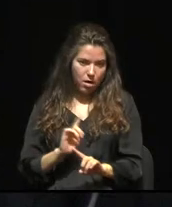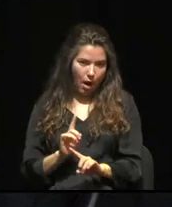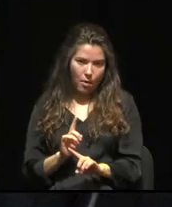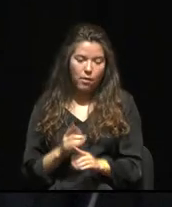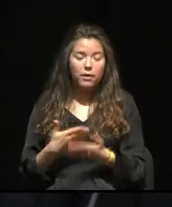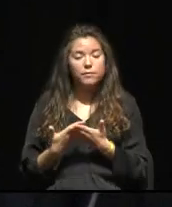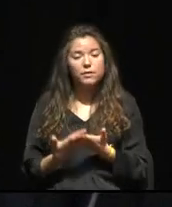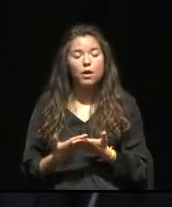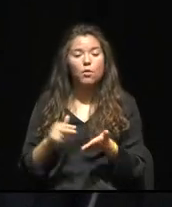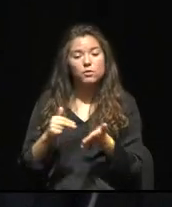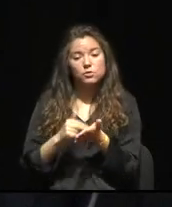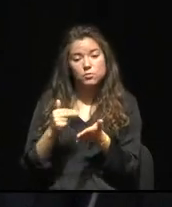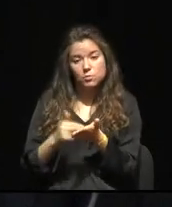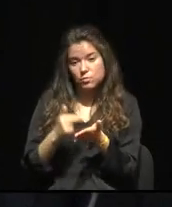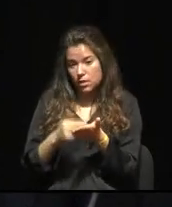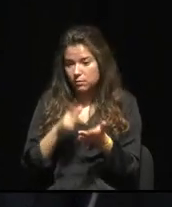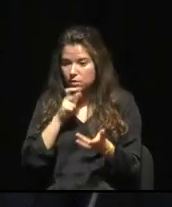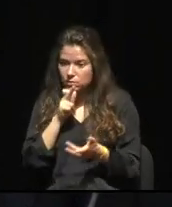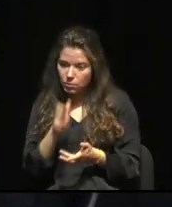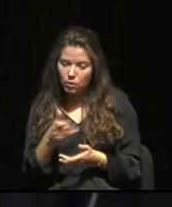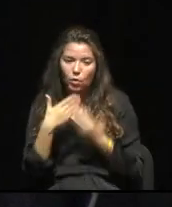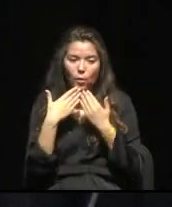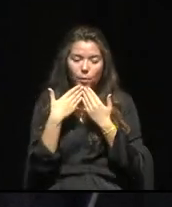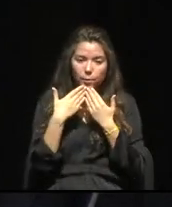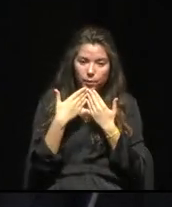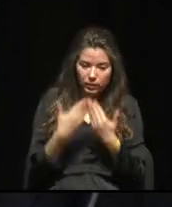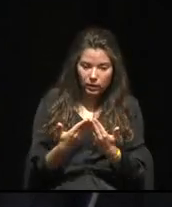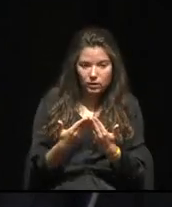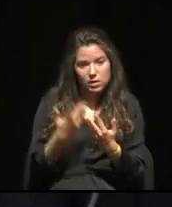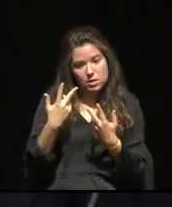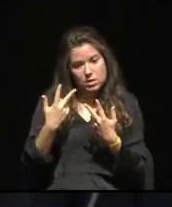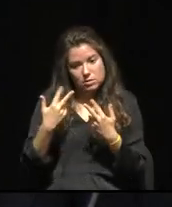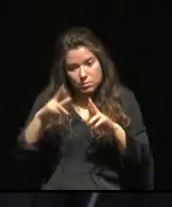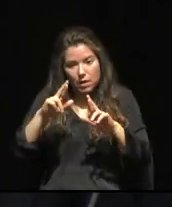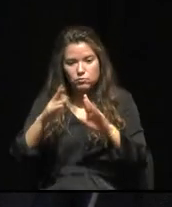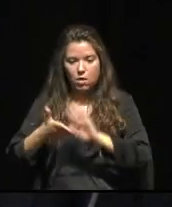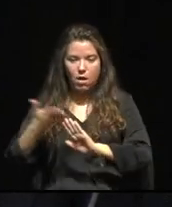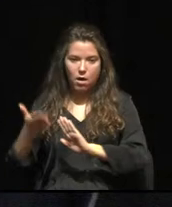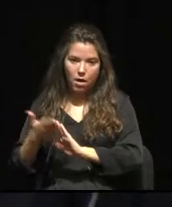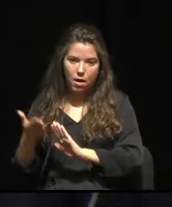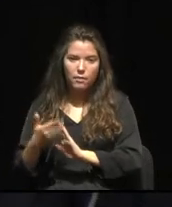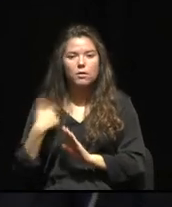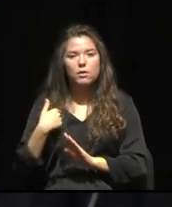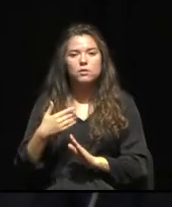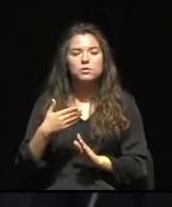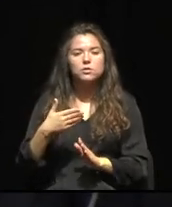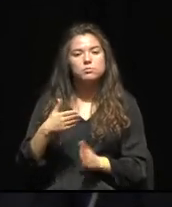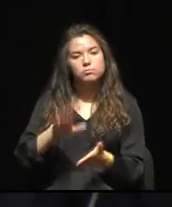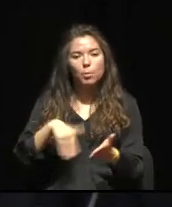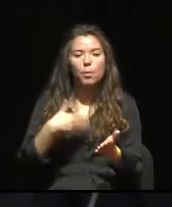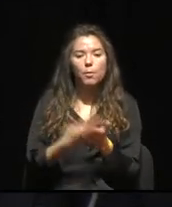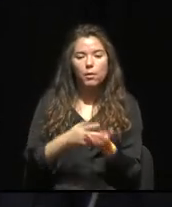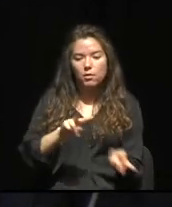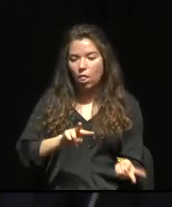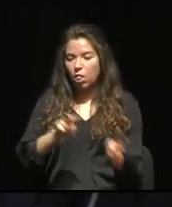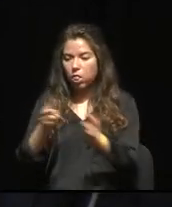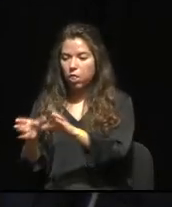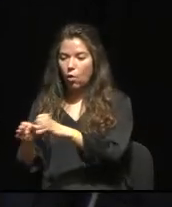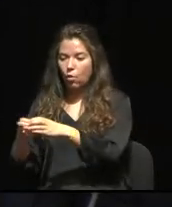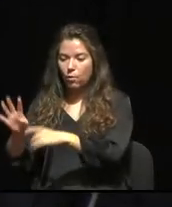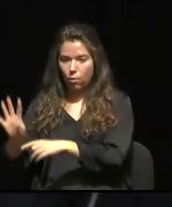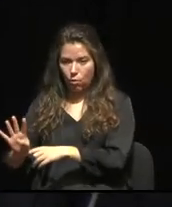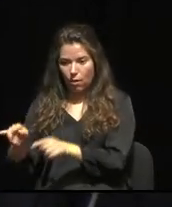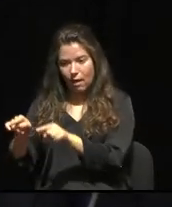a resposta ao solicitado na recomendação deste relatório que esperamos seja breve iremos propor uma deslocação da quarta comissão local